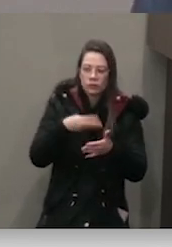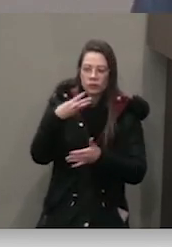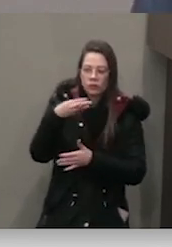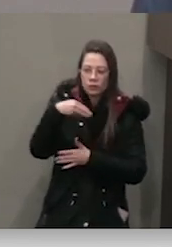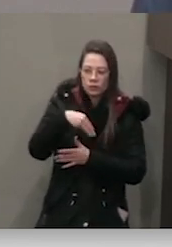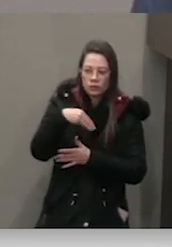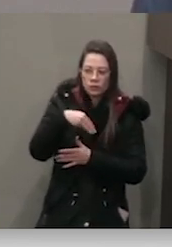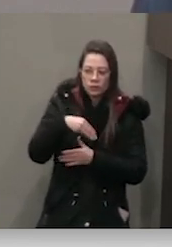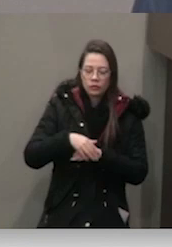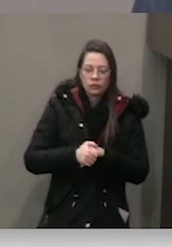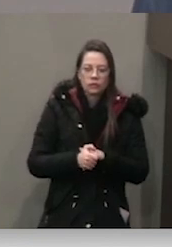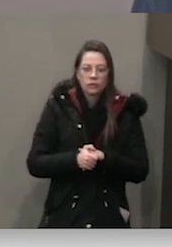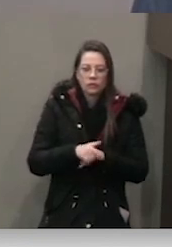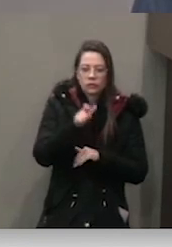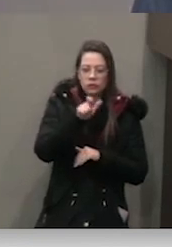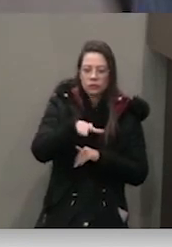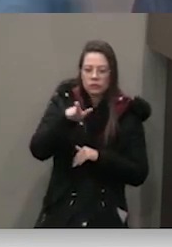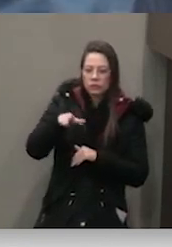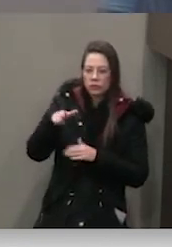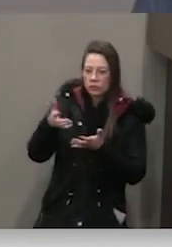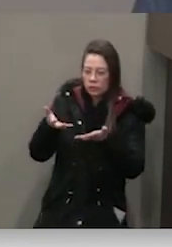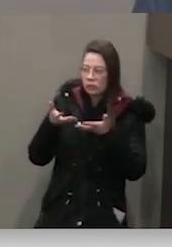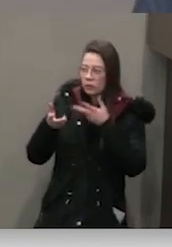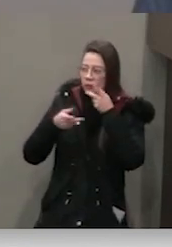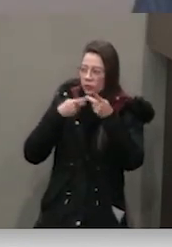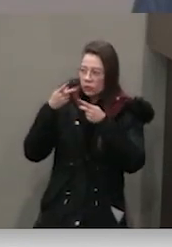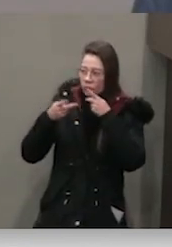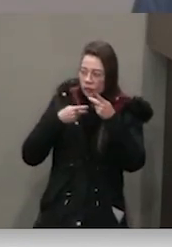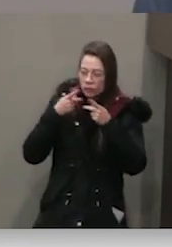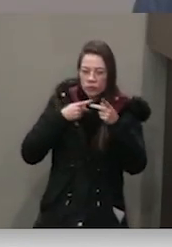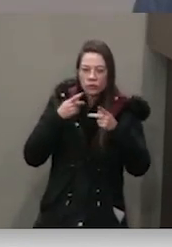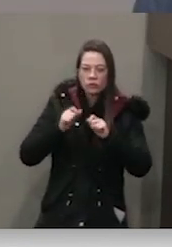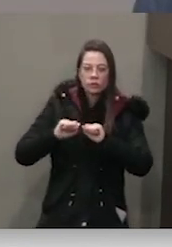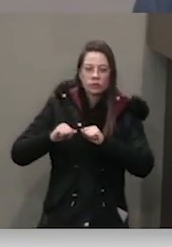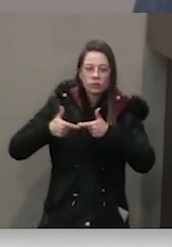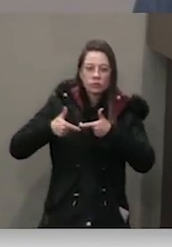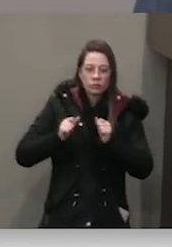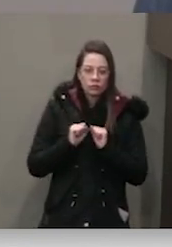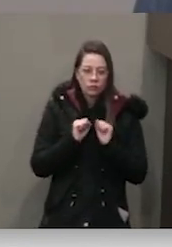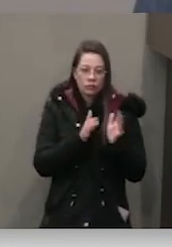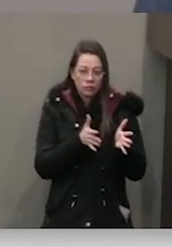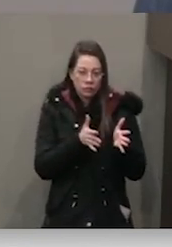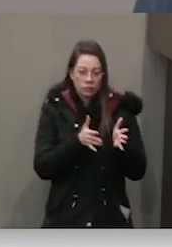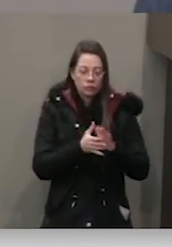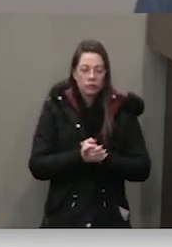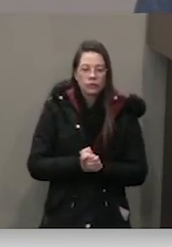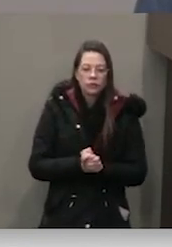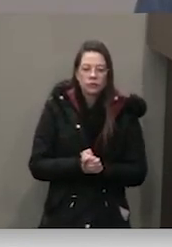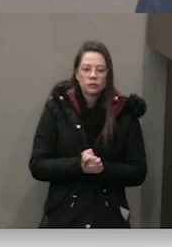minutos, quem desejar fazer sua manifestação.